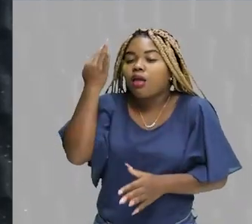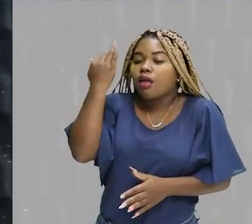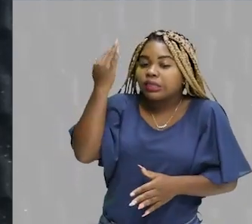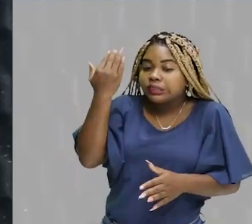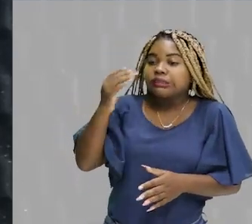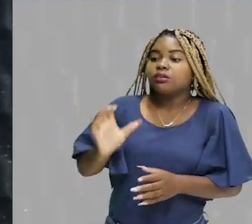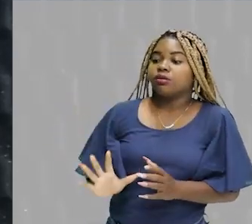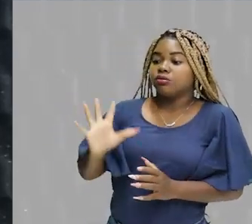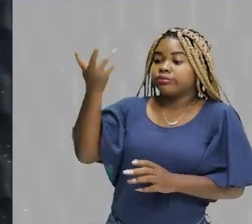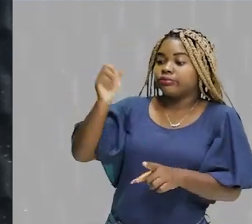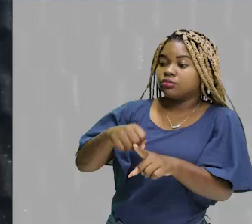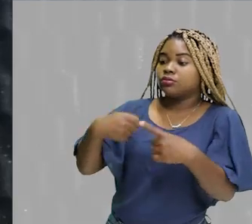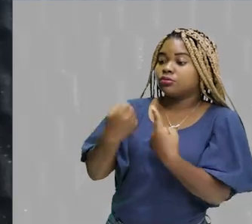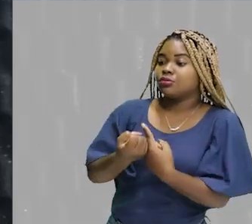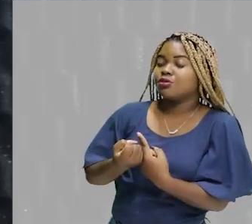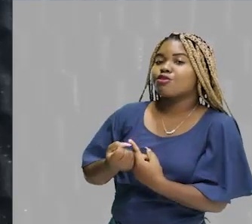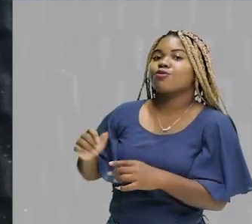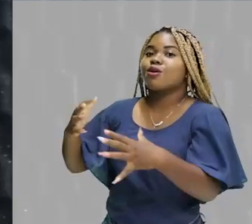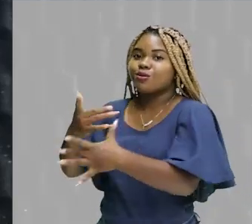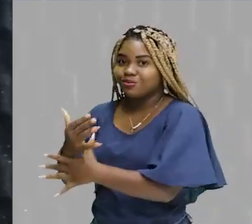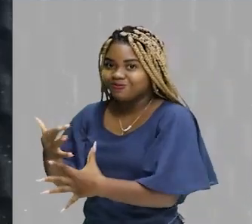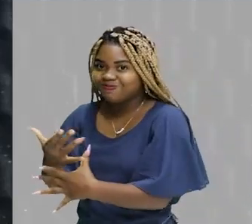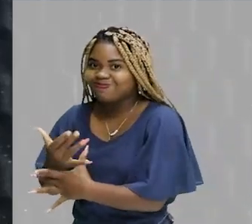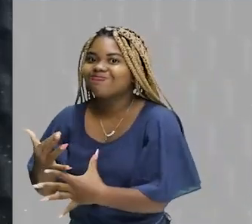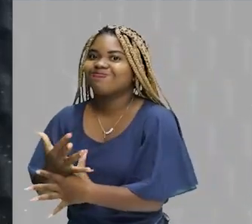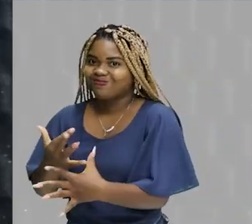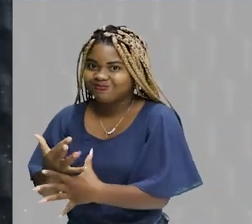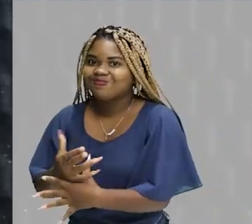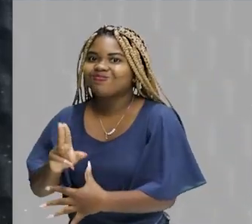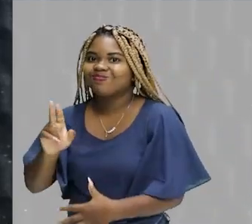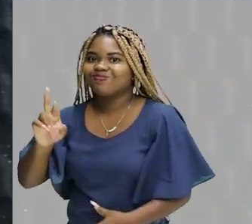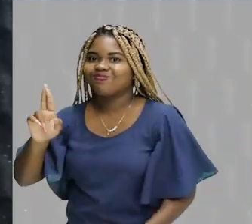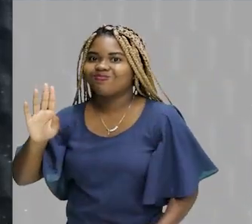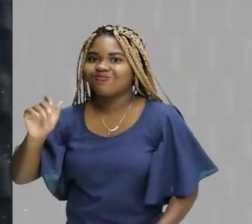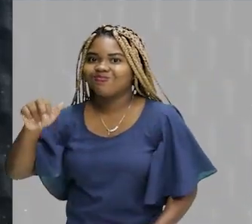fenômenos sociais que ocorriam na cidade, no